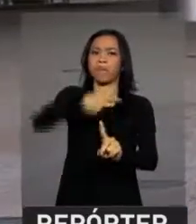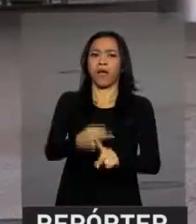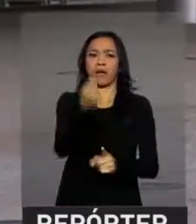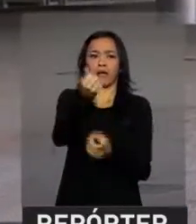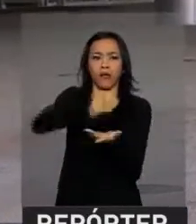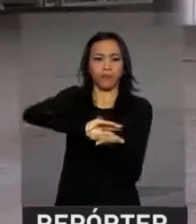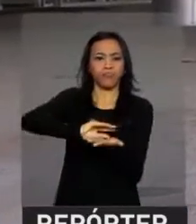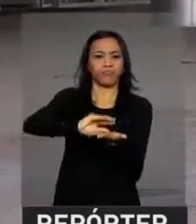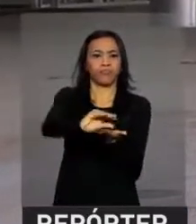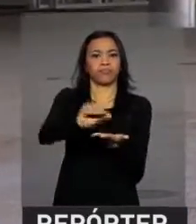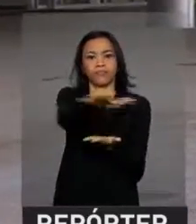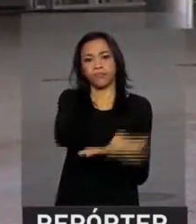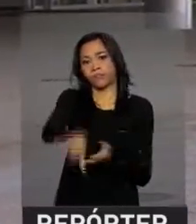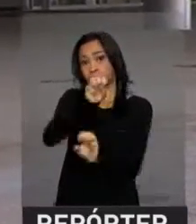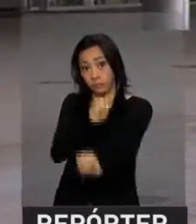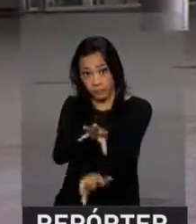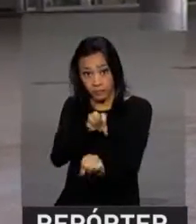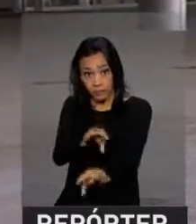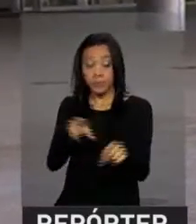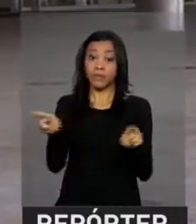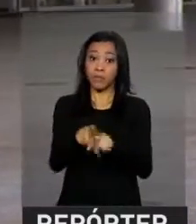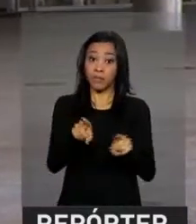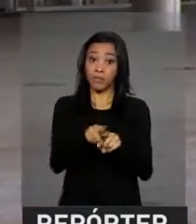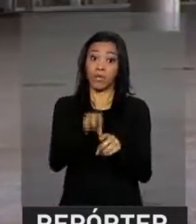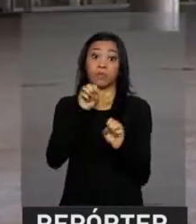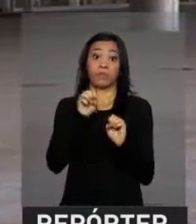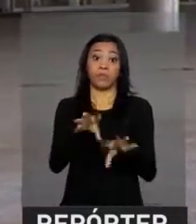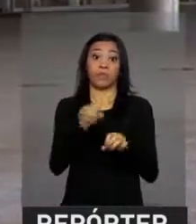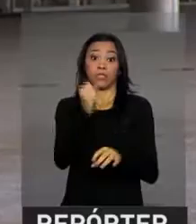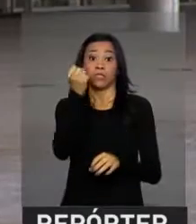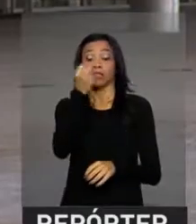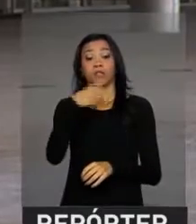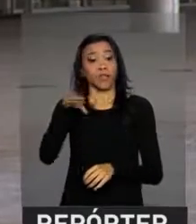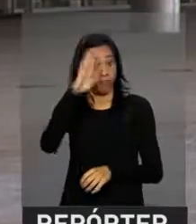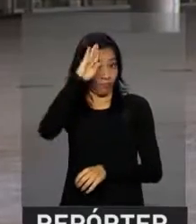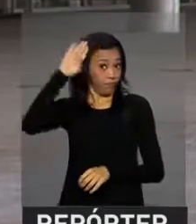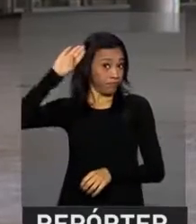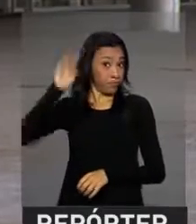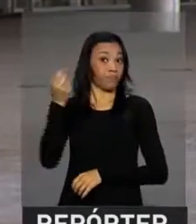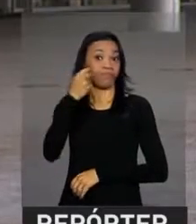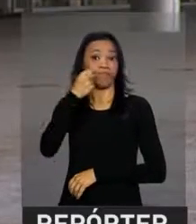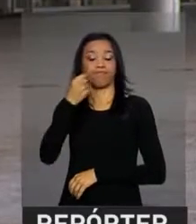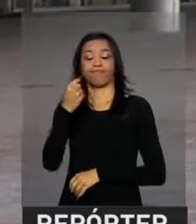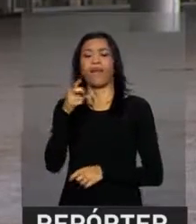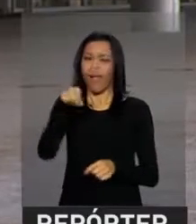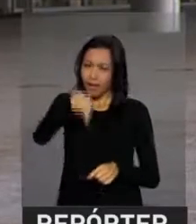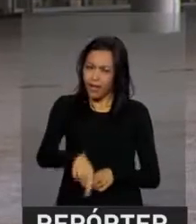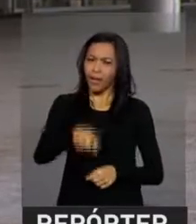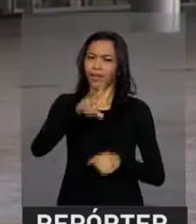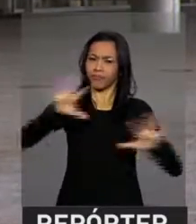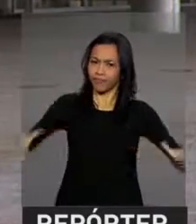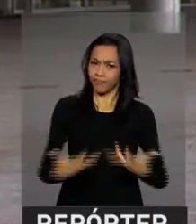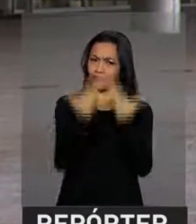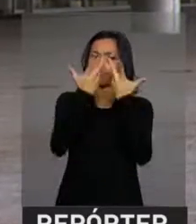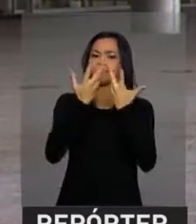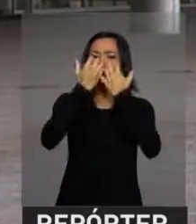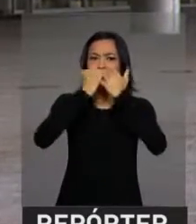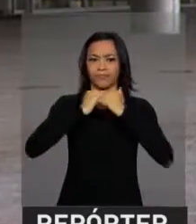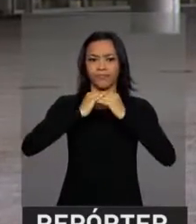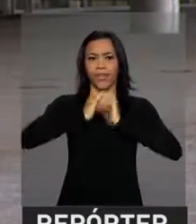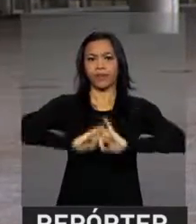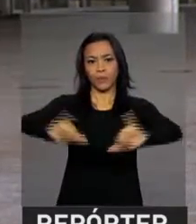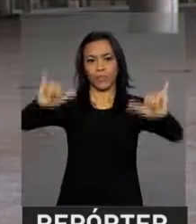educação básica e também para a educação superior. Isso vai ser feito em uma cerimônia aqui no Palácio do Planalto com o presidente em